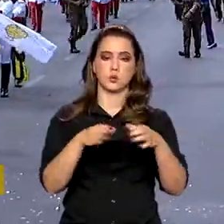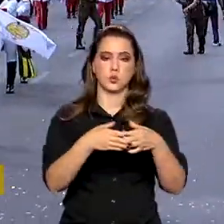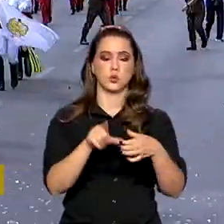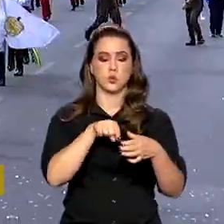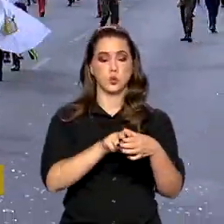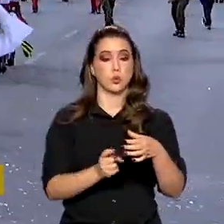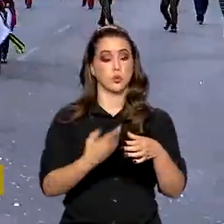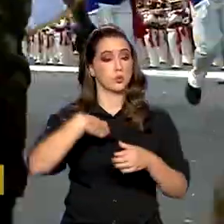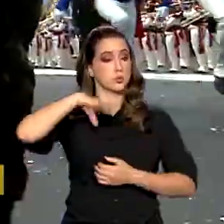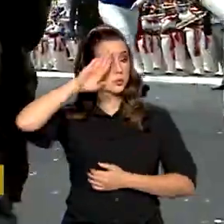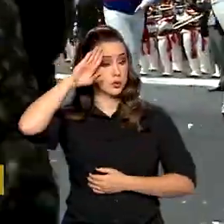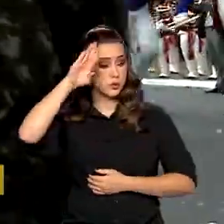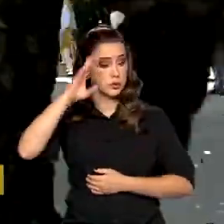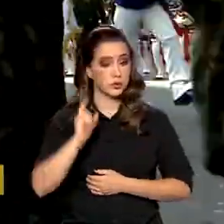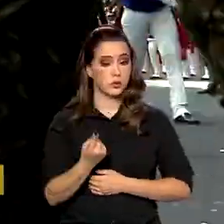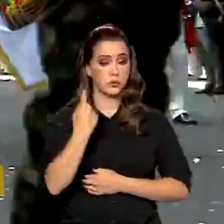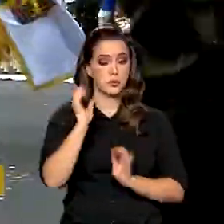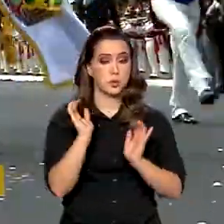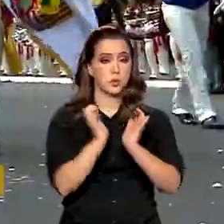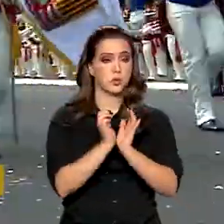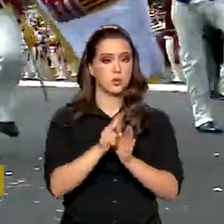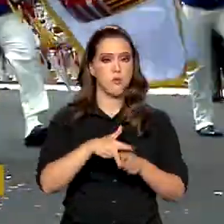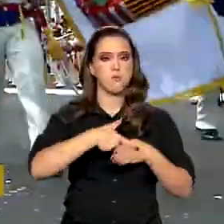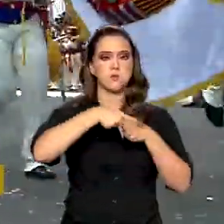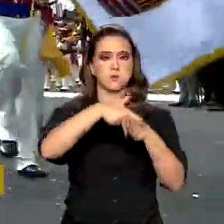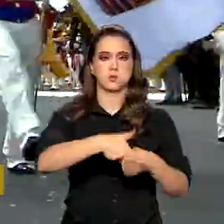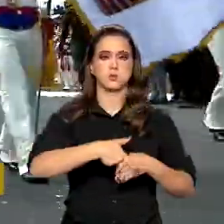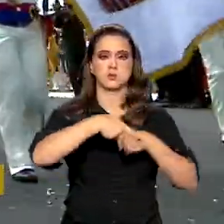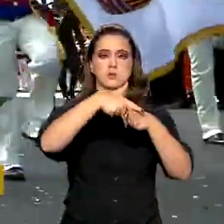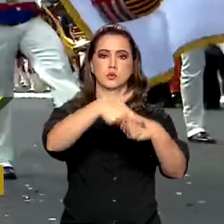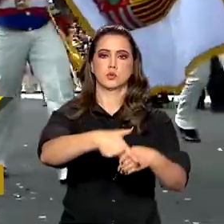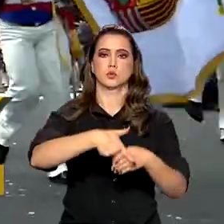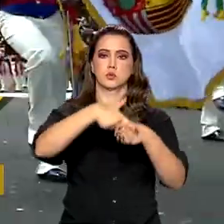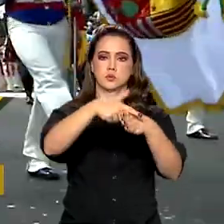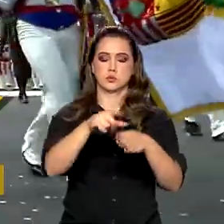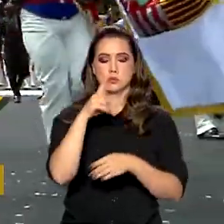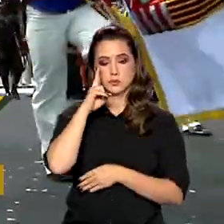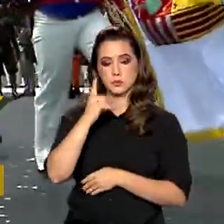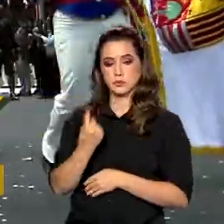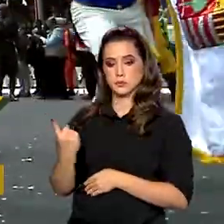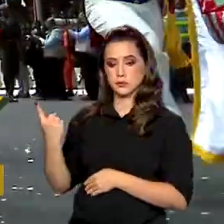1º Regimento de Cavalaria de Guardas, os Dragões da Independência.